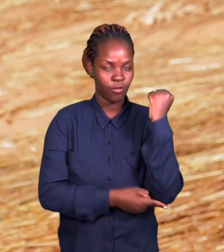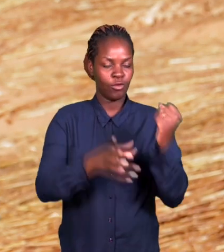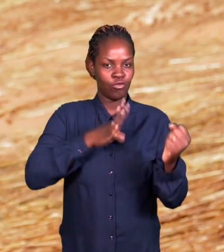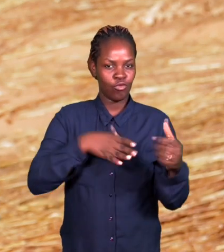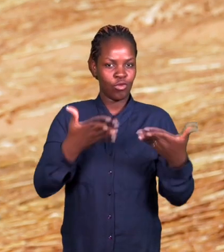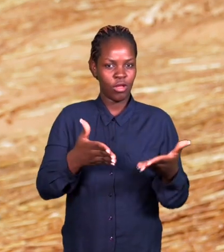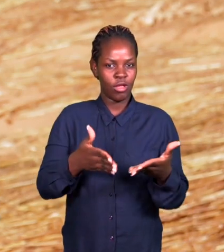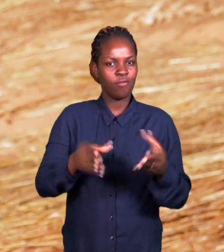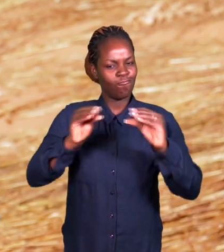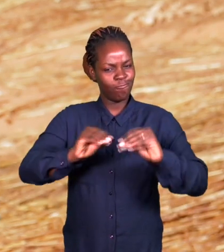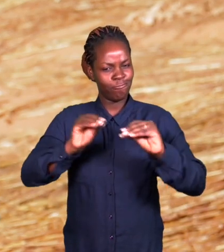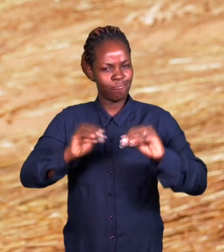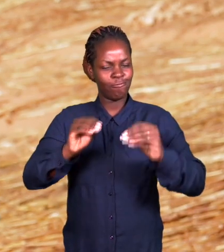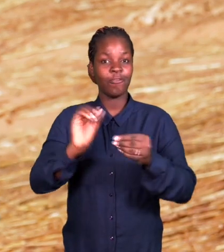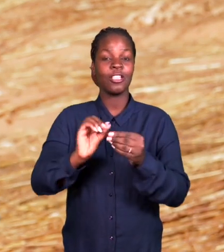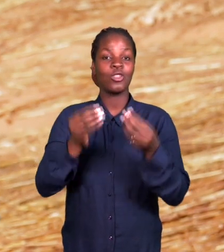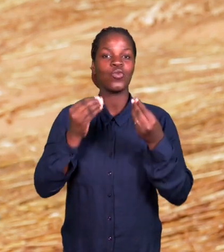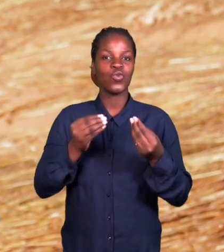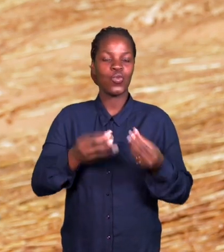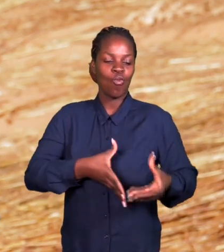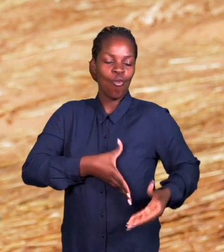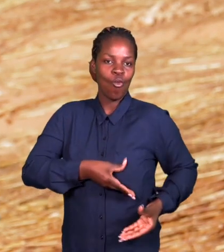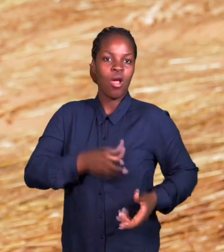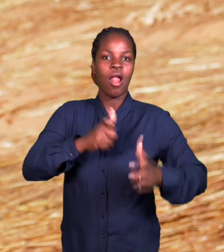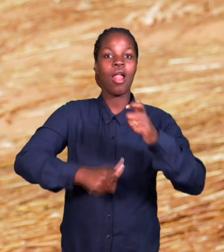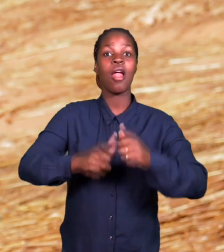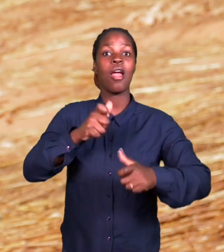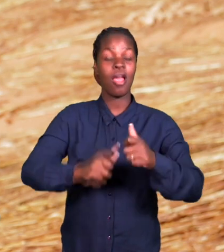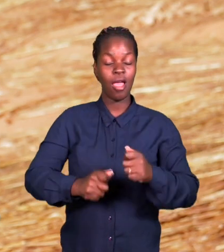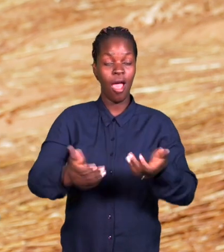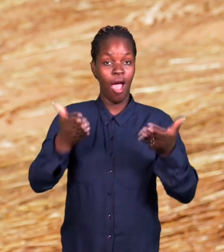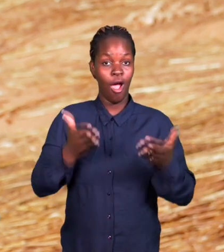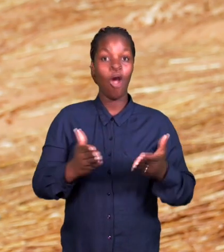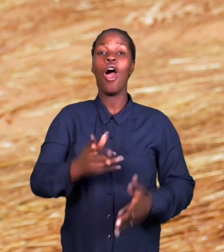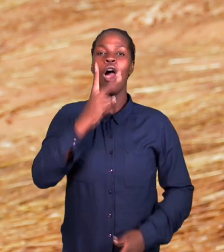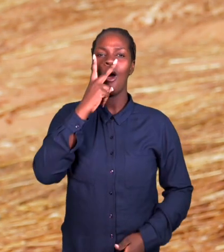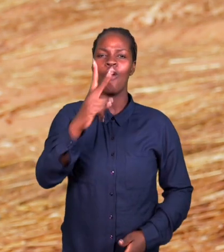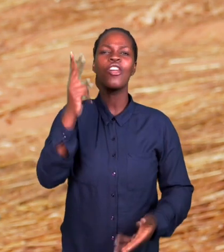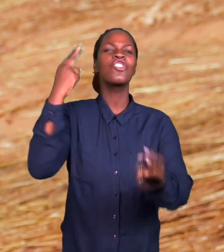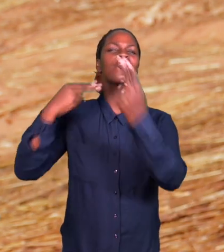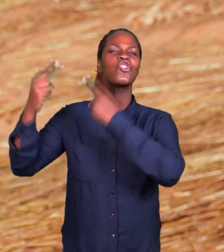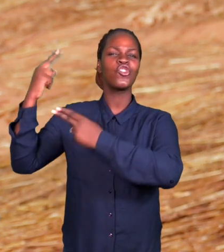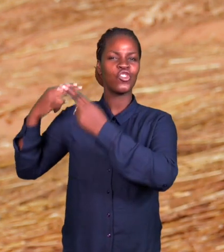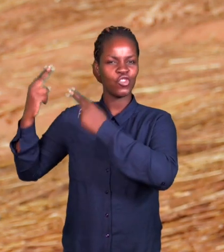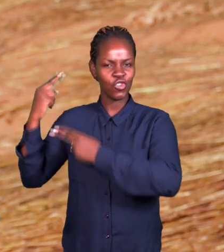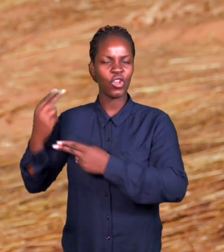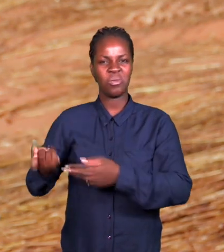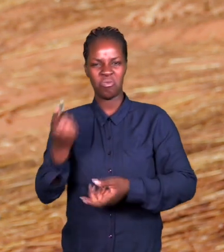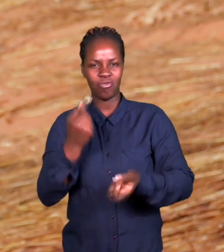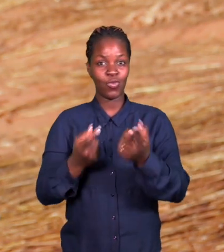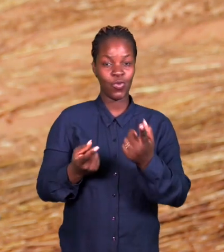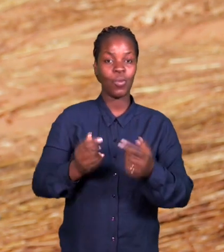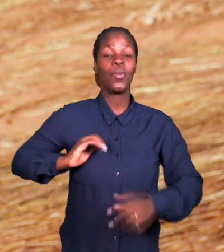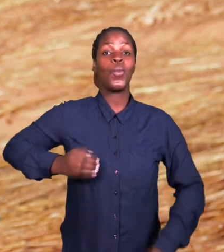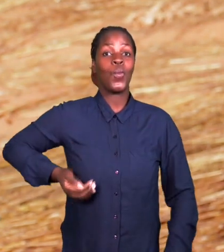orientações acerca do aleitamento materno. E na reportagem que se segue, vamos acompanhar o depoimento e testemunho de